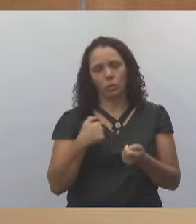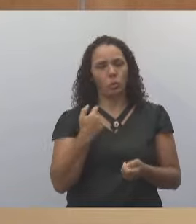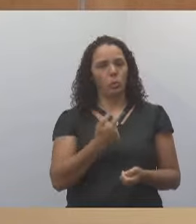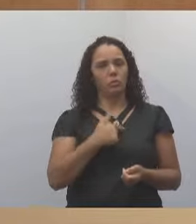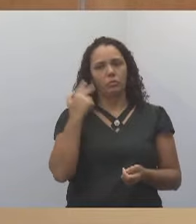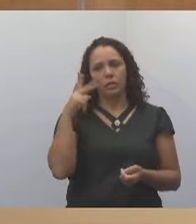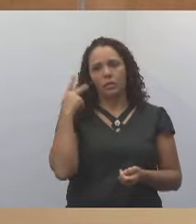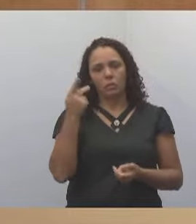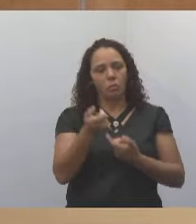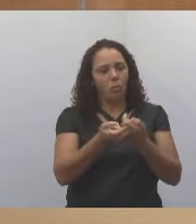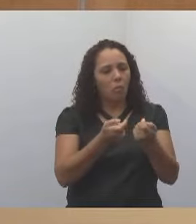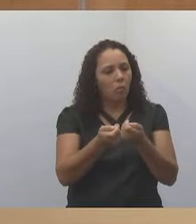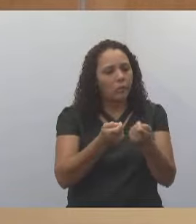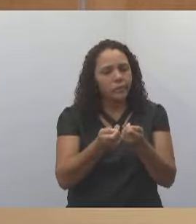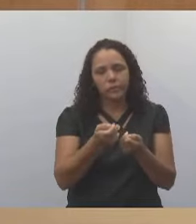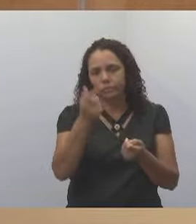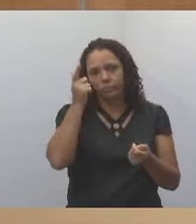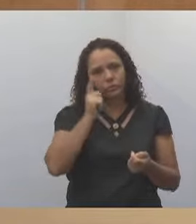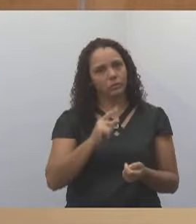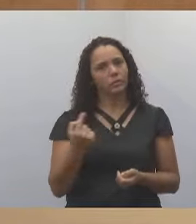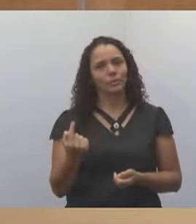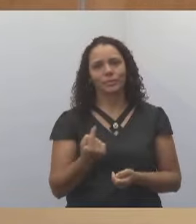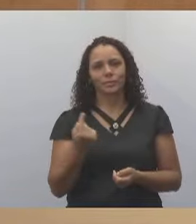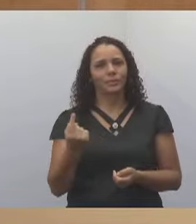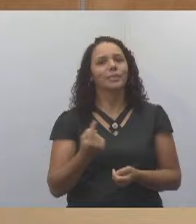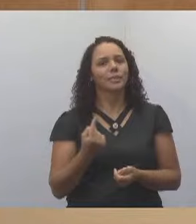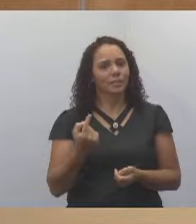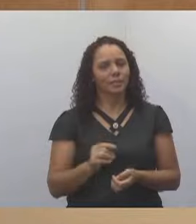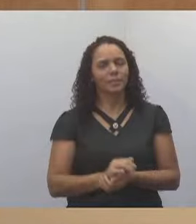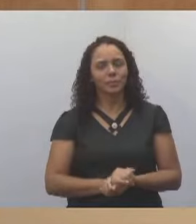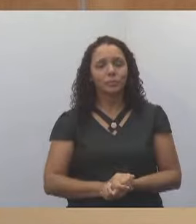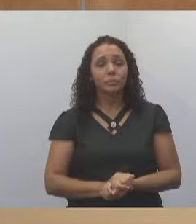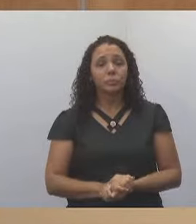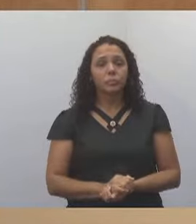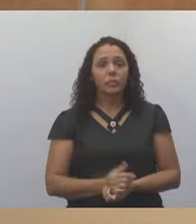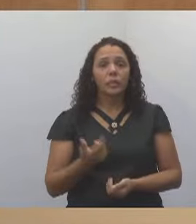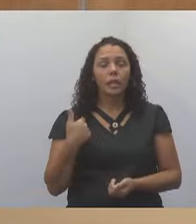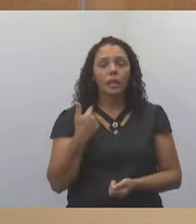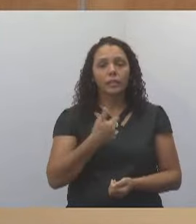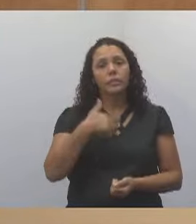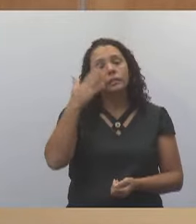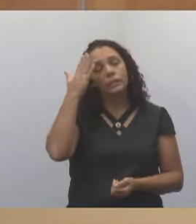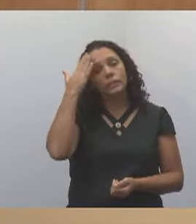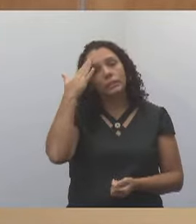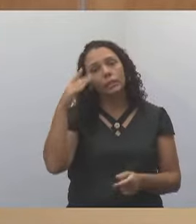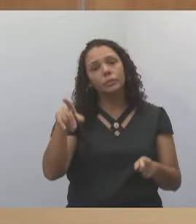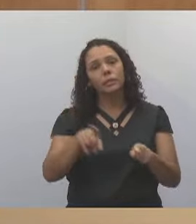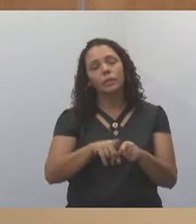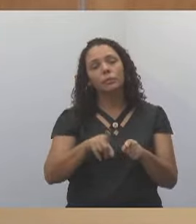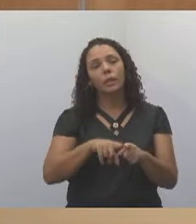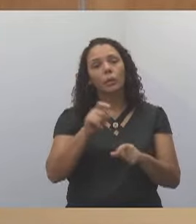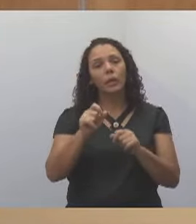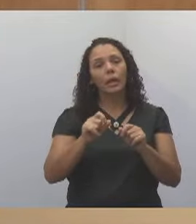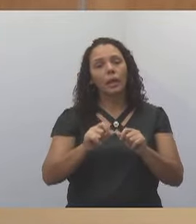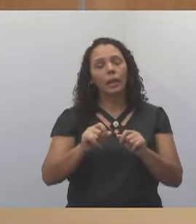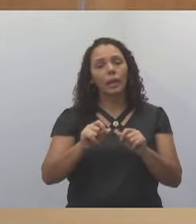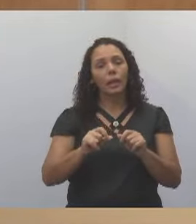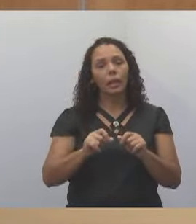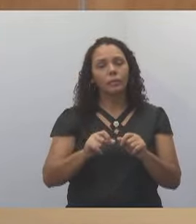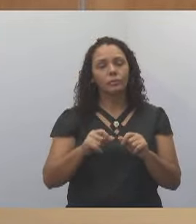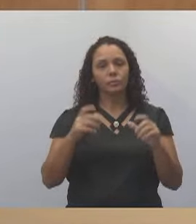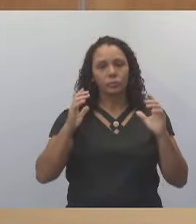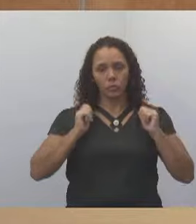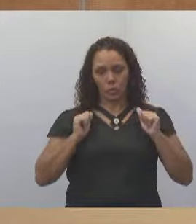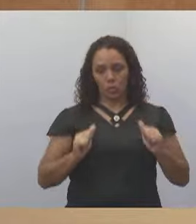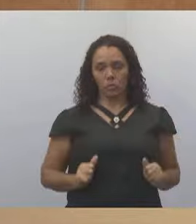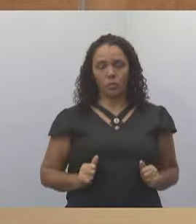e surgiu uma ideia ali depois, para que todos saibam, eu acho interessante, em todas as caixas dos motoboys, porque